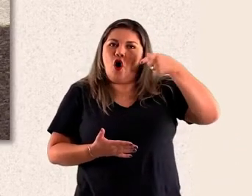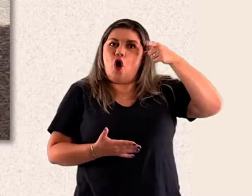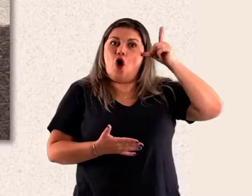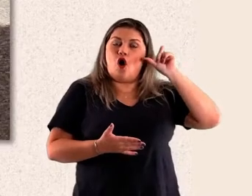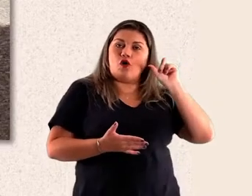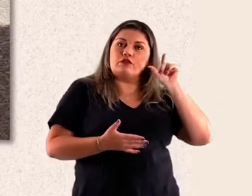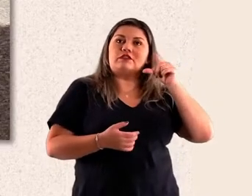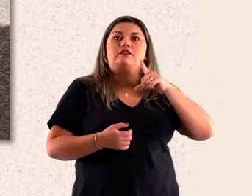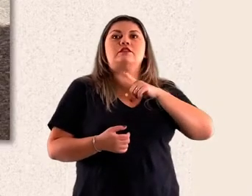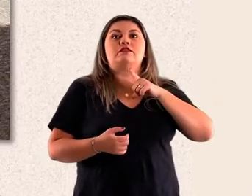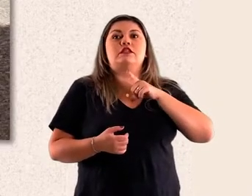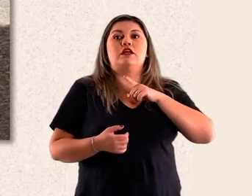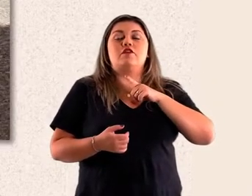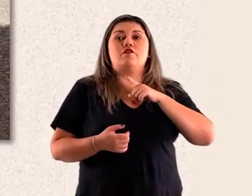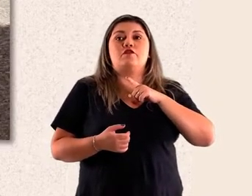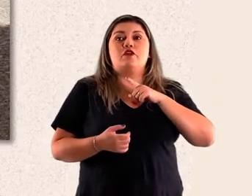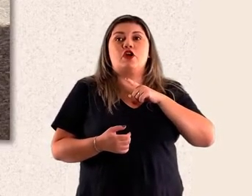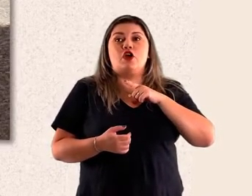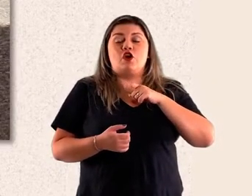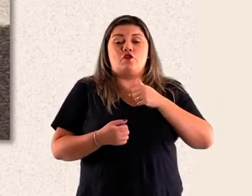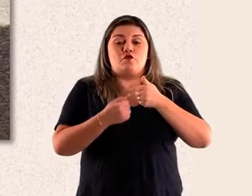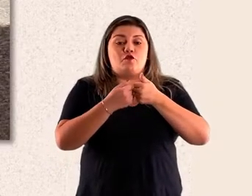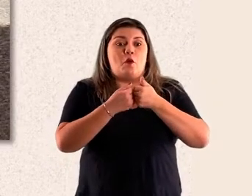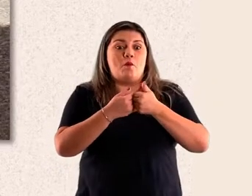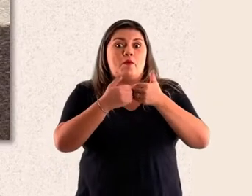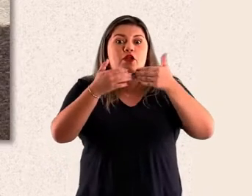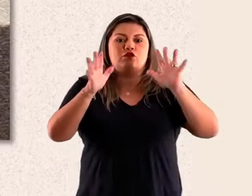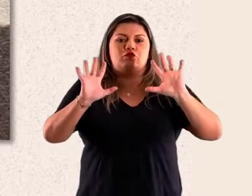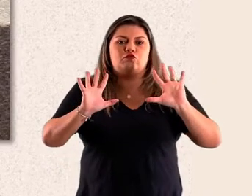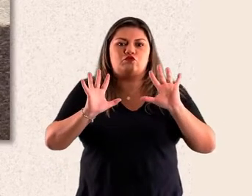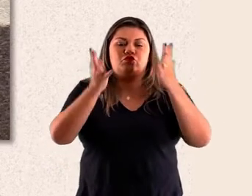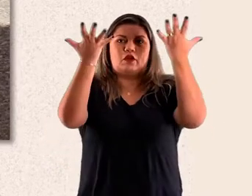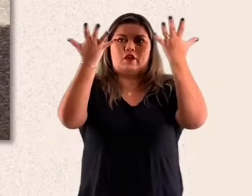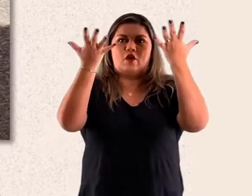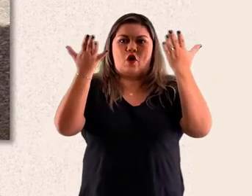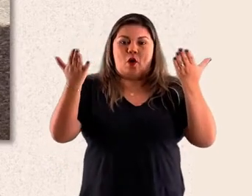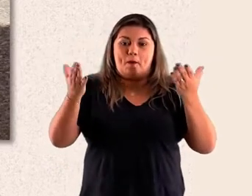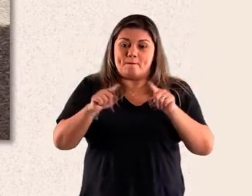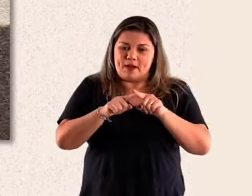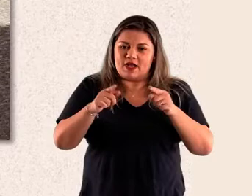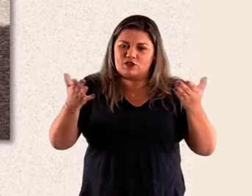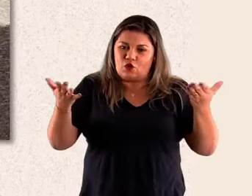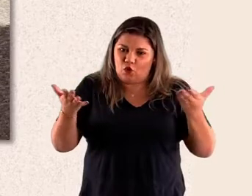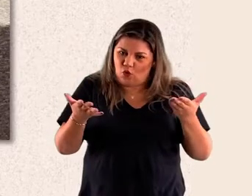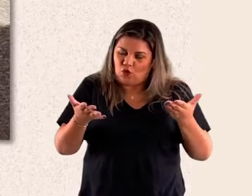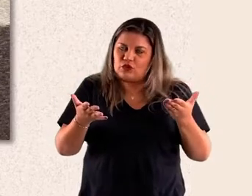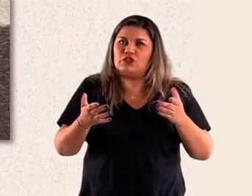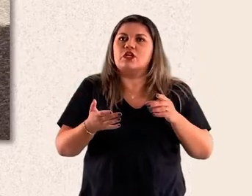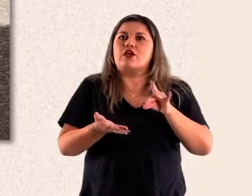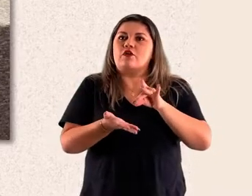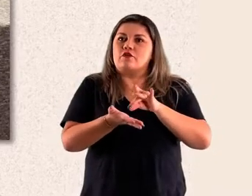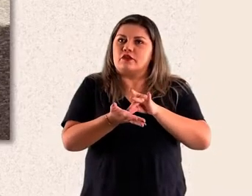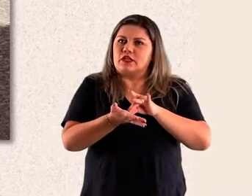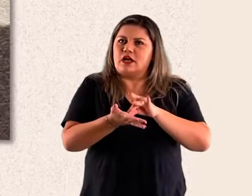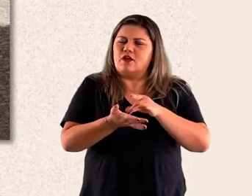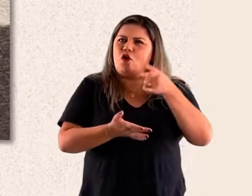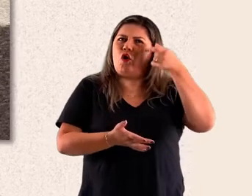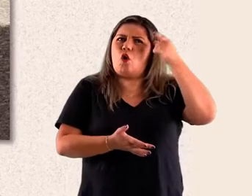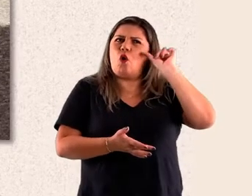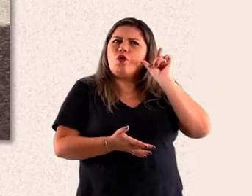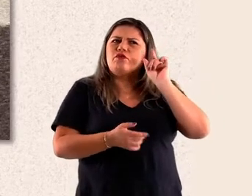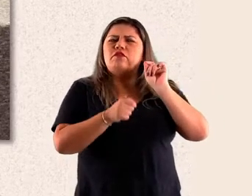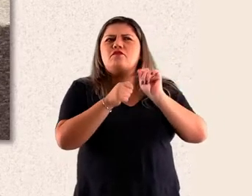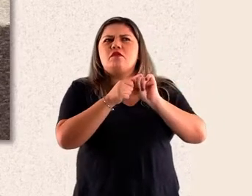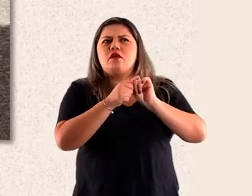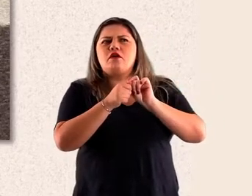com o Amir foi o show de abertura sou o principal é hoje com ela aqui ontem inclusive é eu não sei quem fez uma